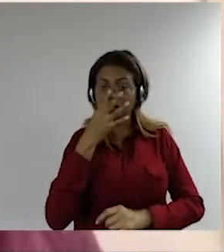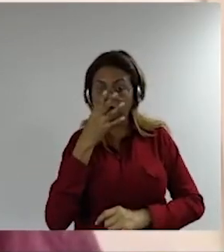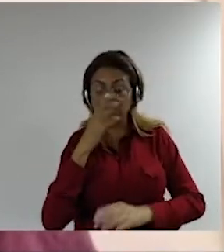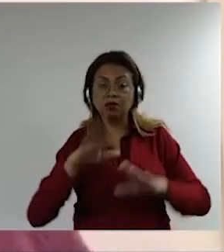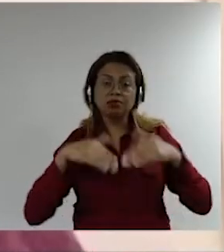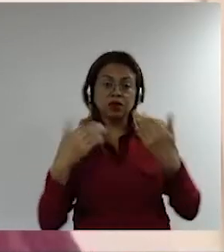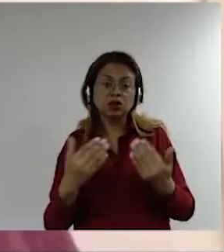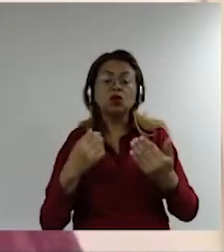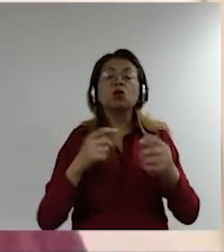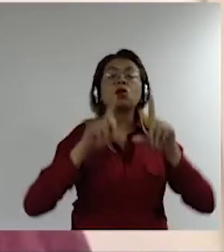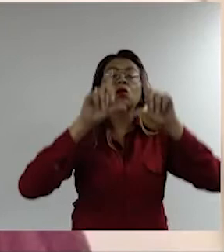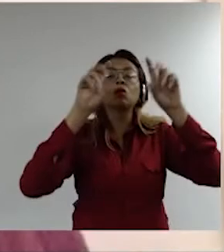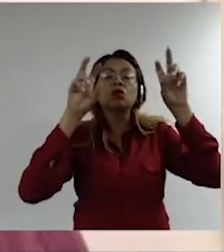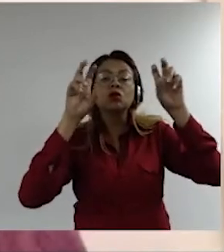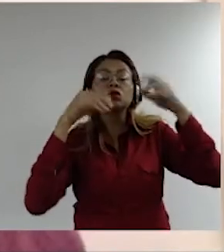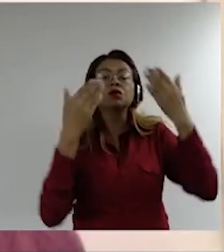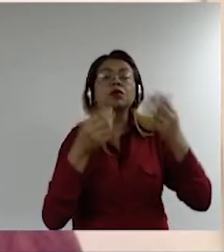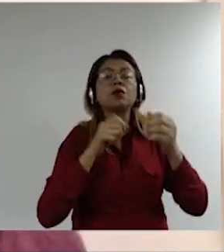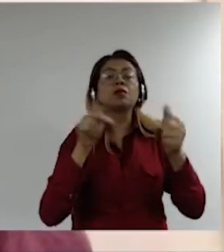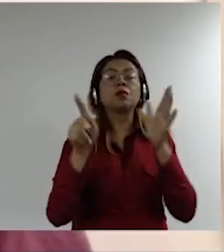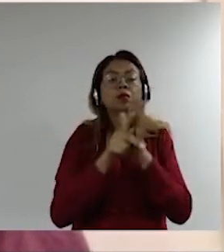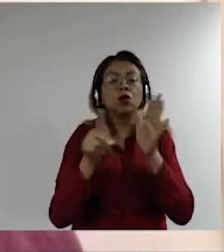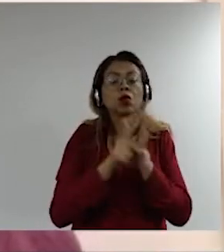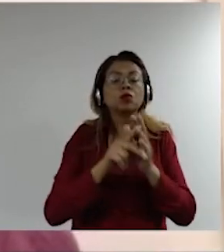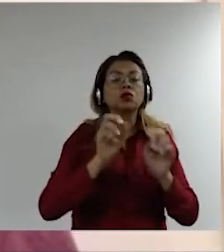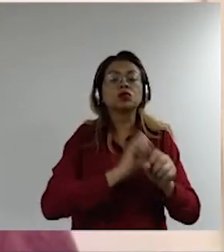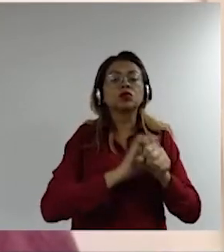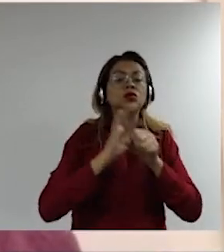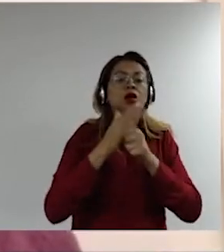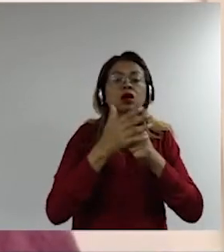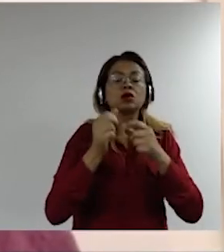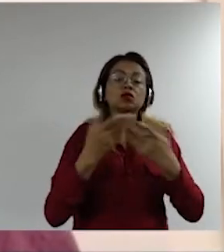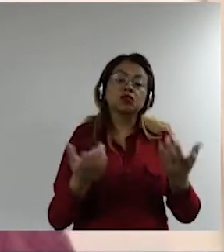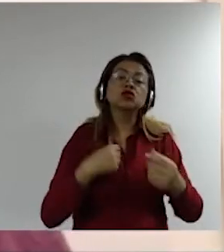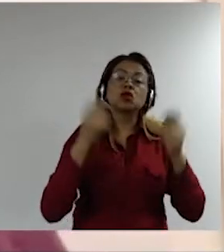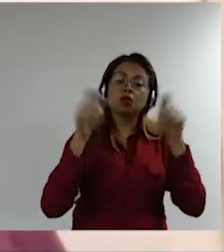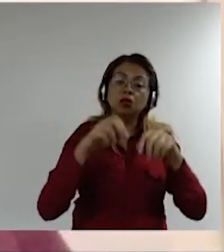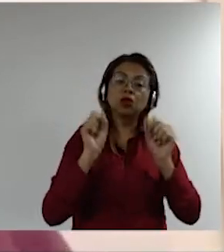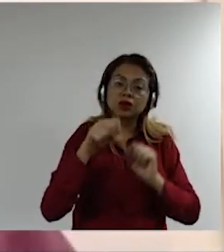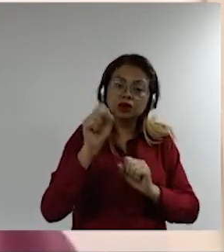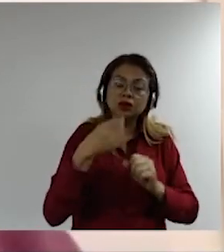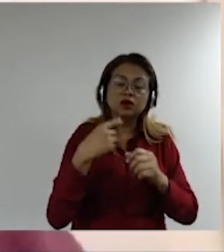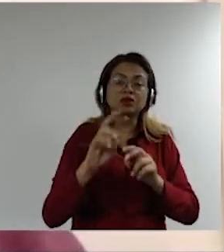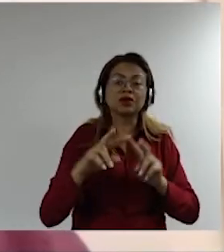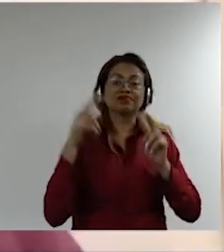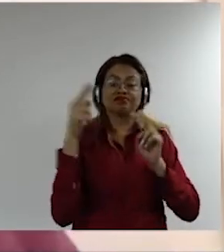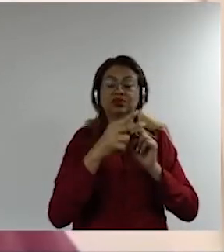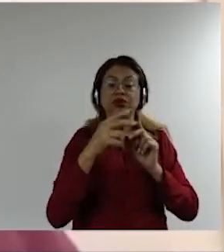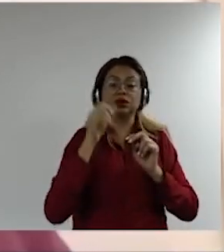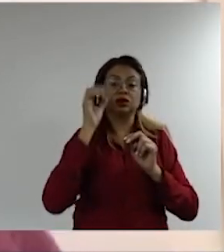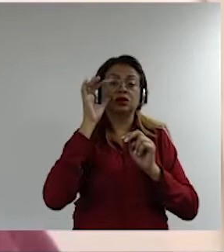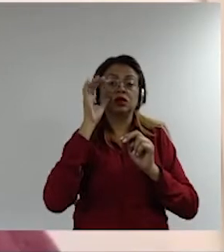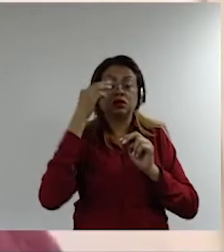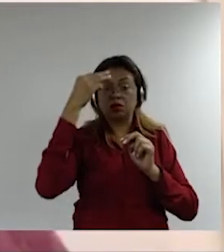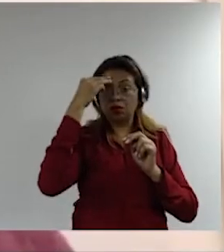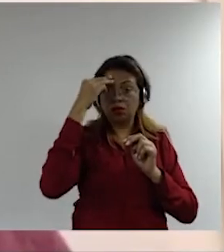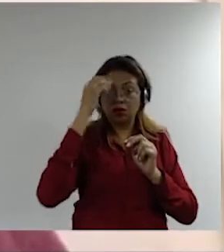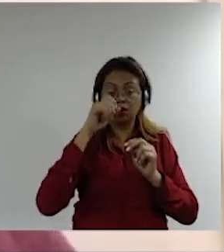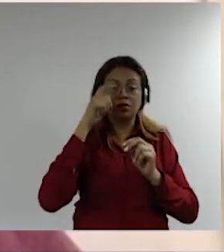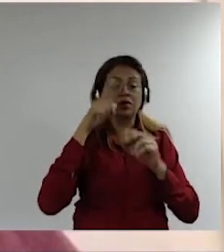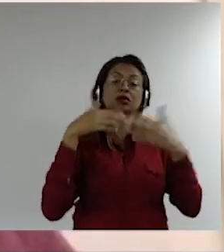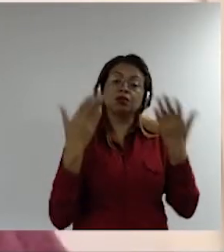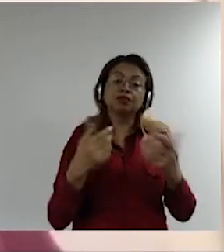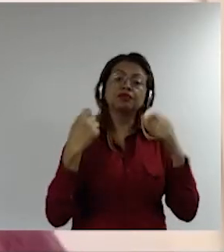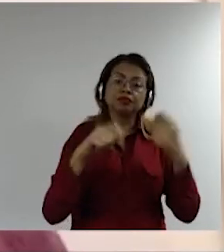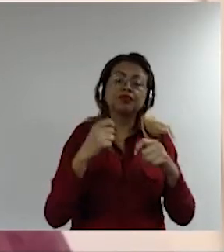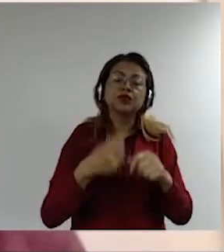às questões relacionadas com a Covid pode afetar a atenção, memória e concentração, que são requisitos fundamentais para o ensino. Então, vai